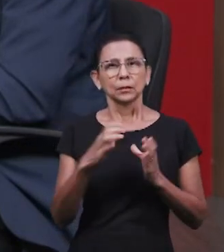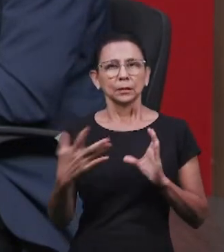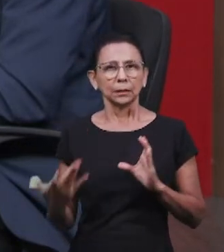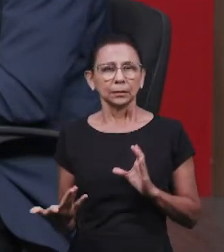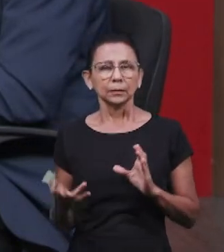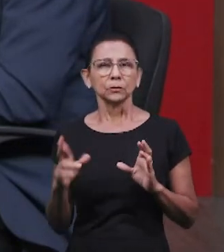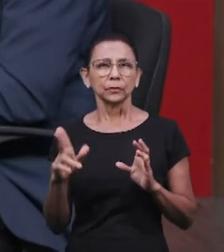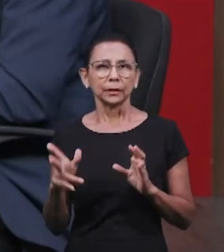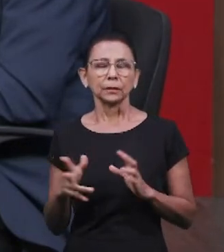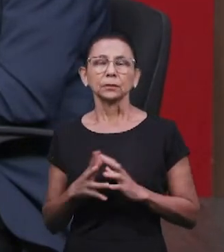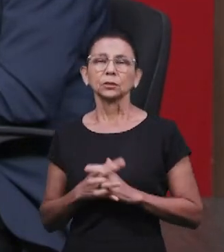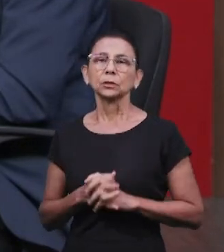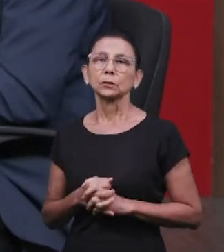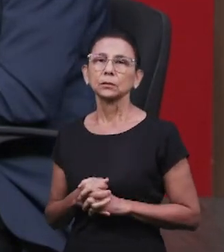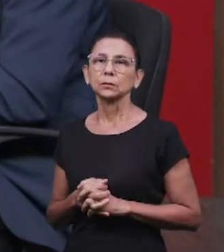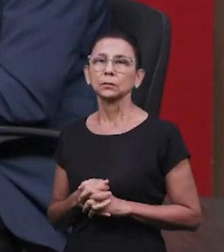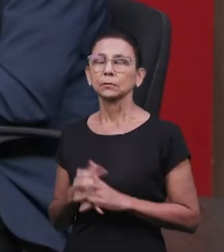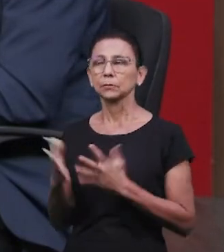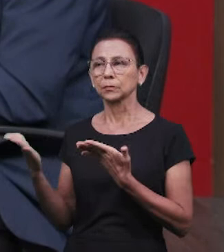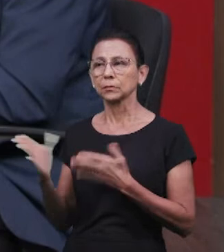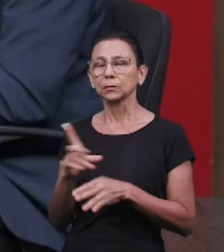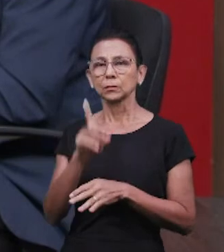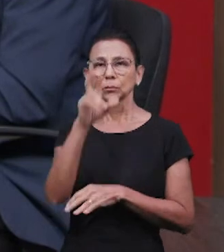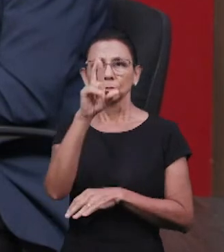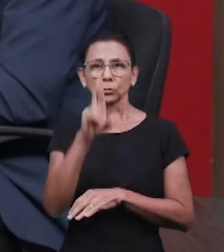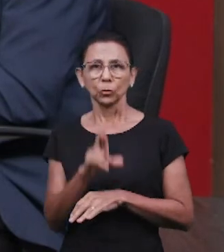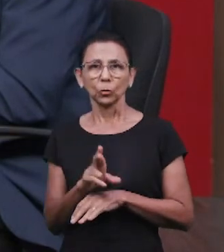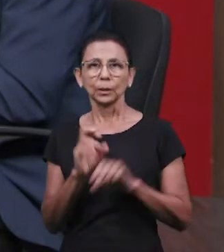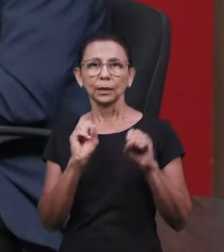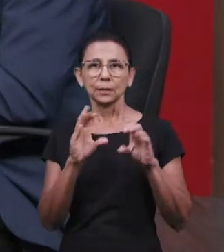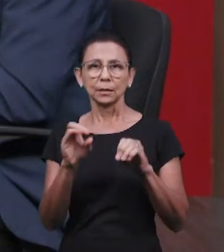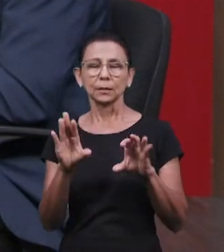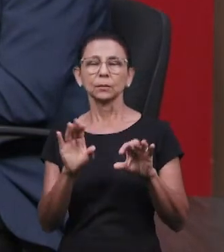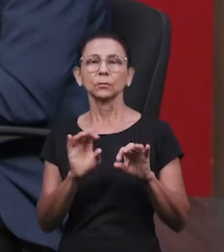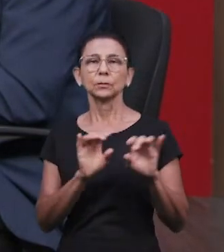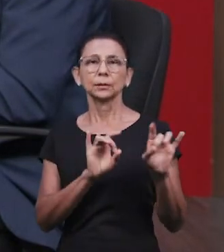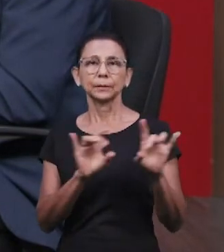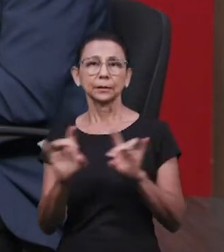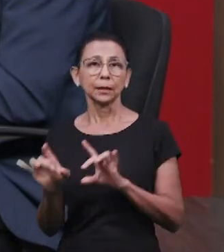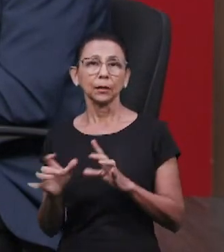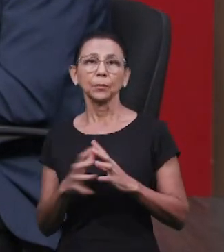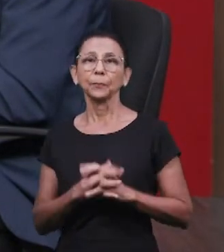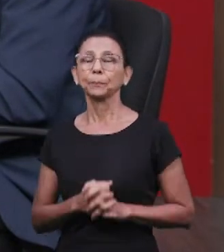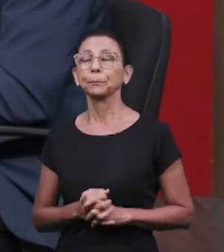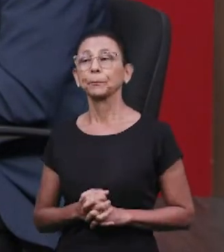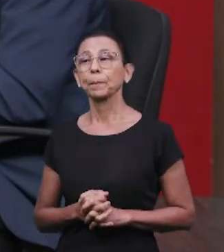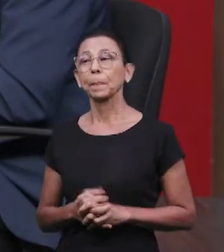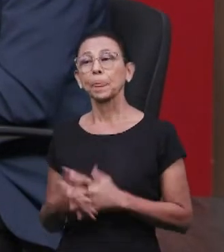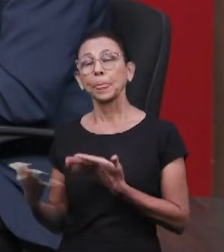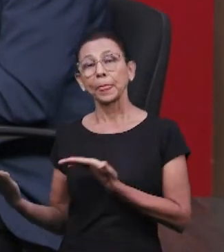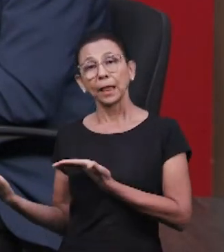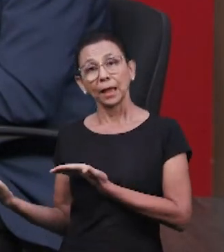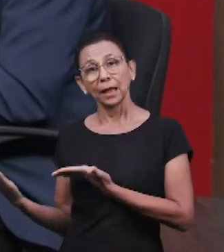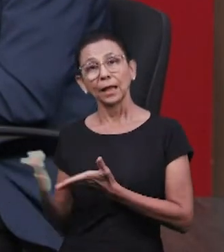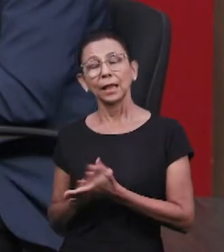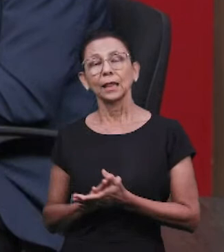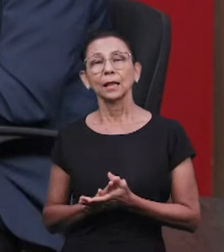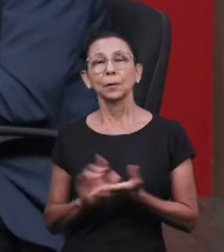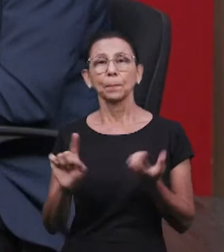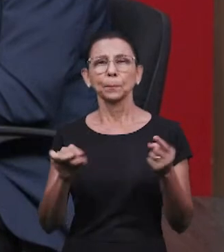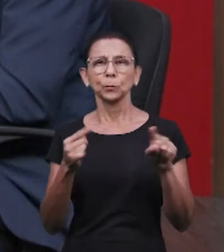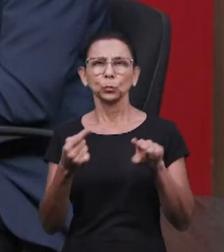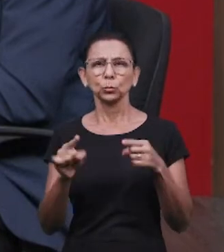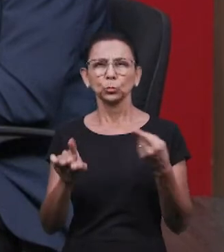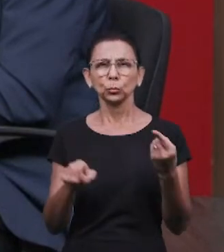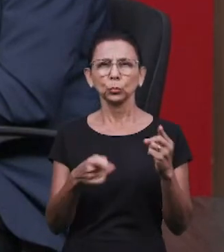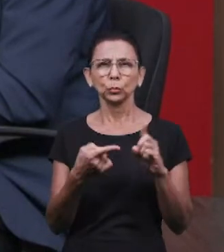irmã Flaviane Salles, que é doutoranda em educação e educação especial, está conosco aqui, professora. Tia Janaína Zumac, que